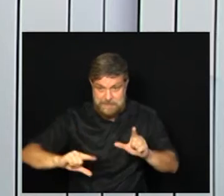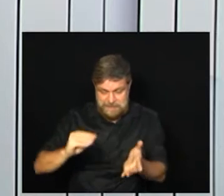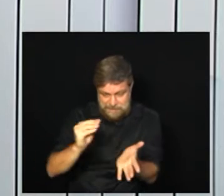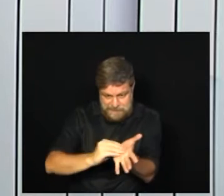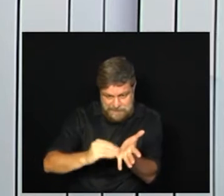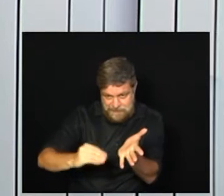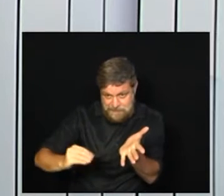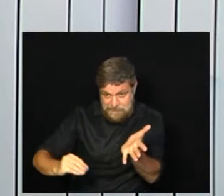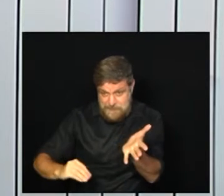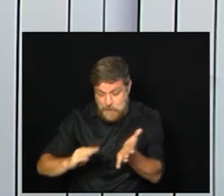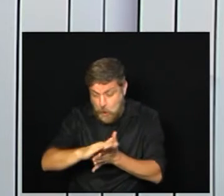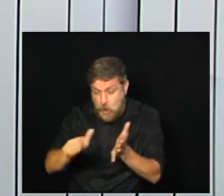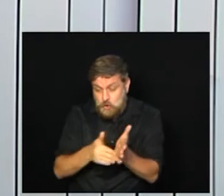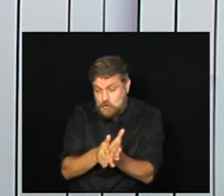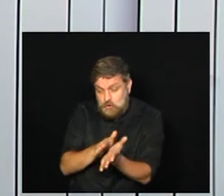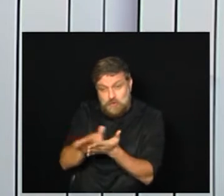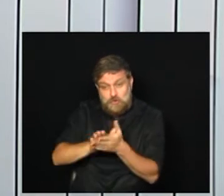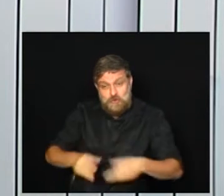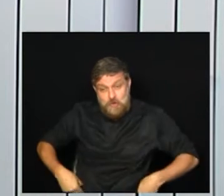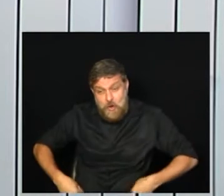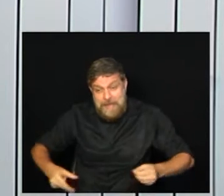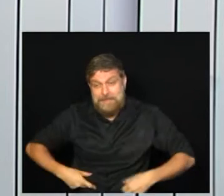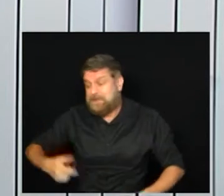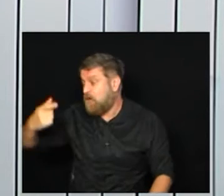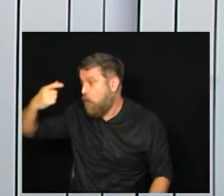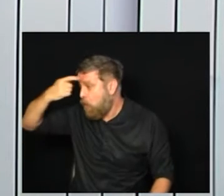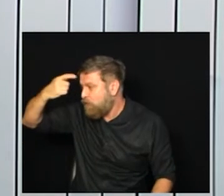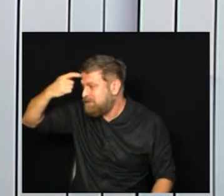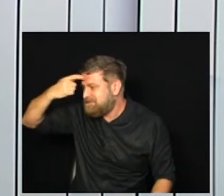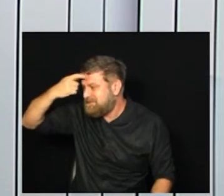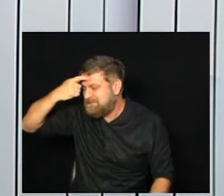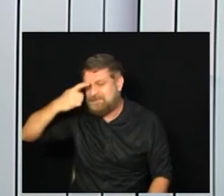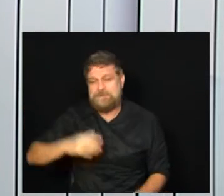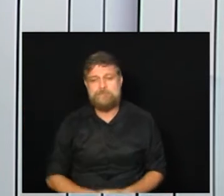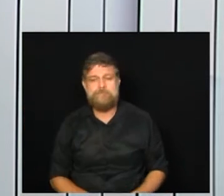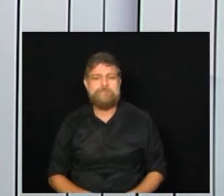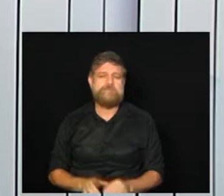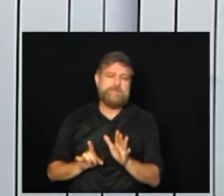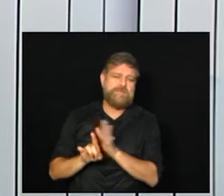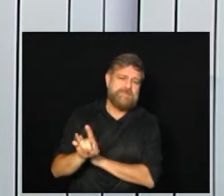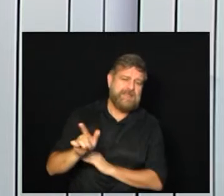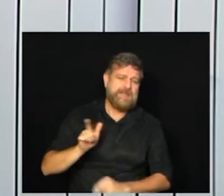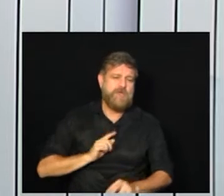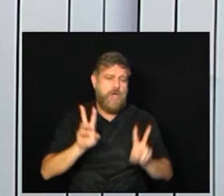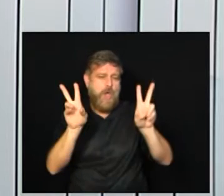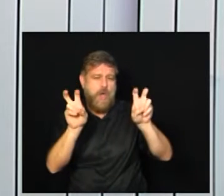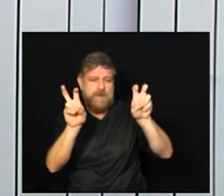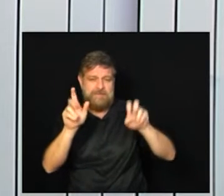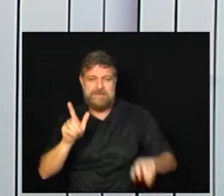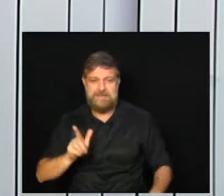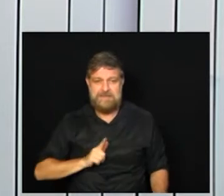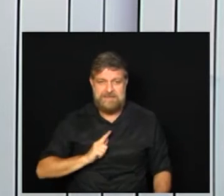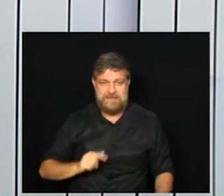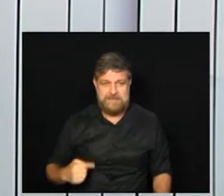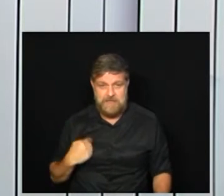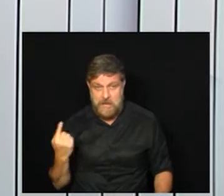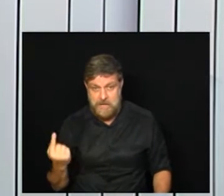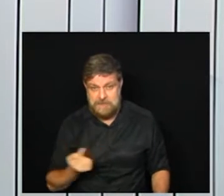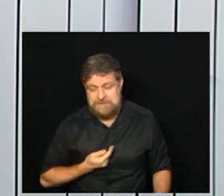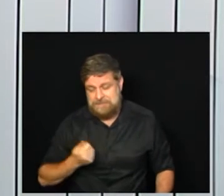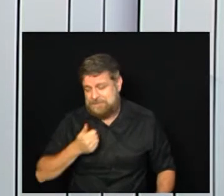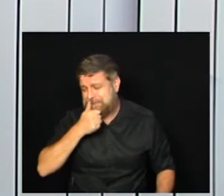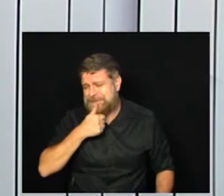os gastos para você ter a real consciência, né? Agora, Thiago, nós estamos falando desta renúncia que nós